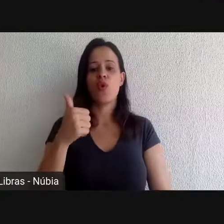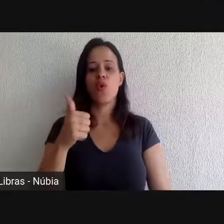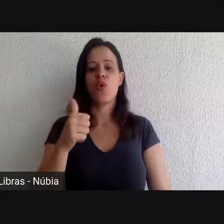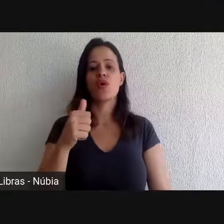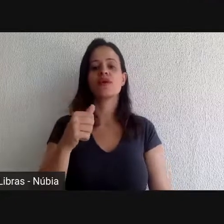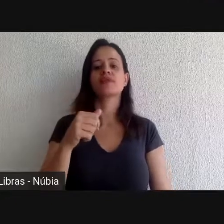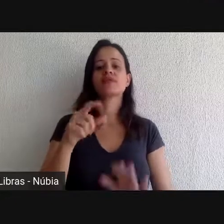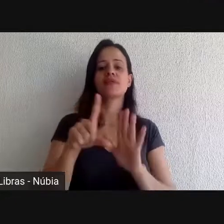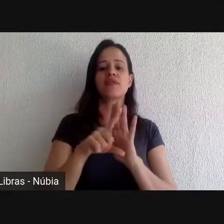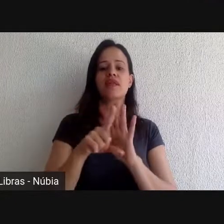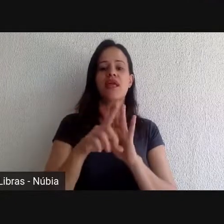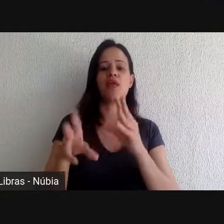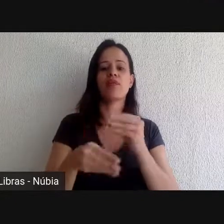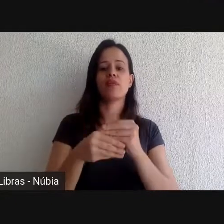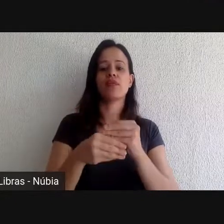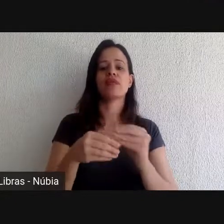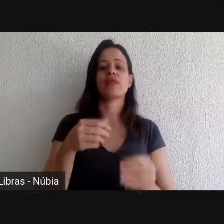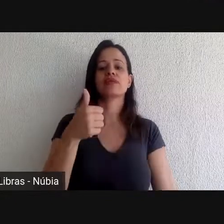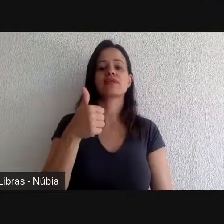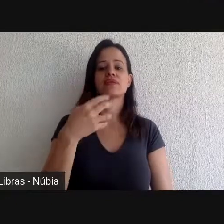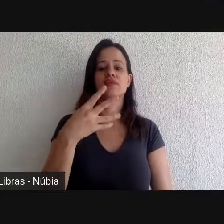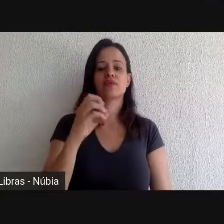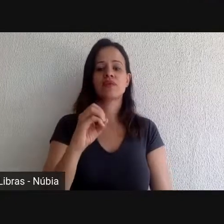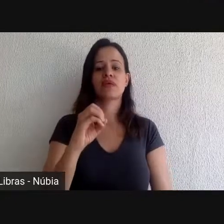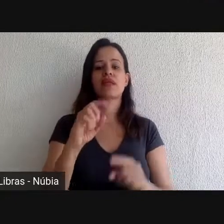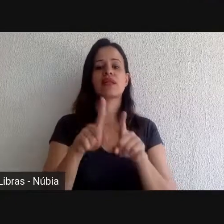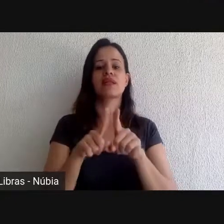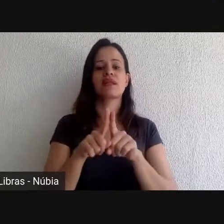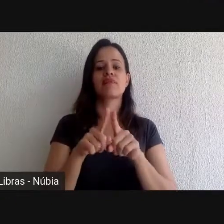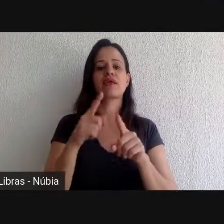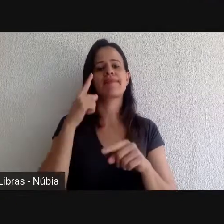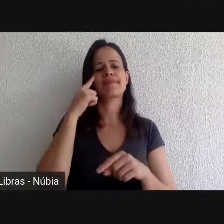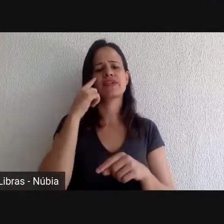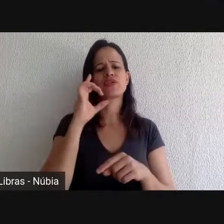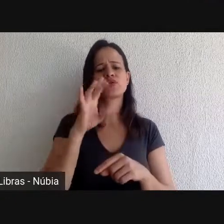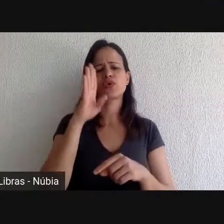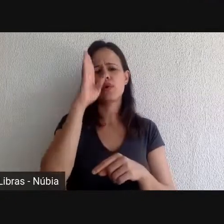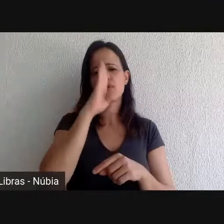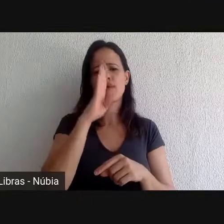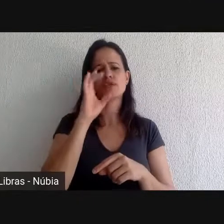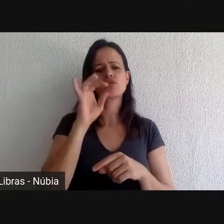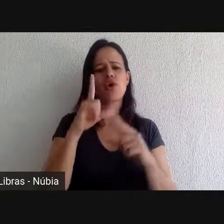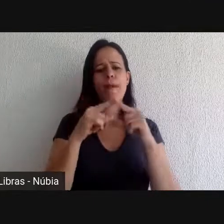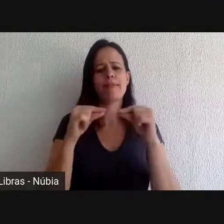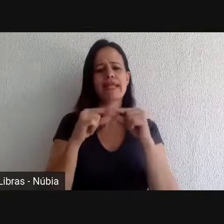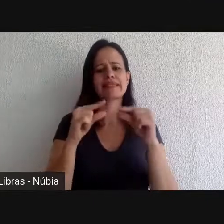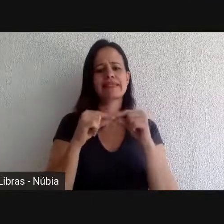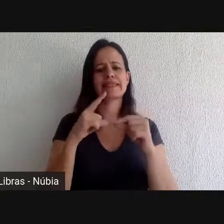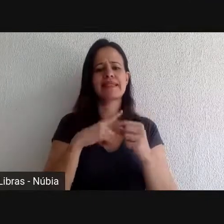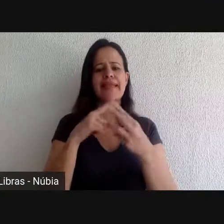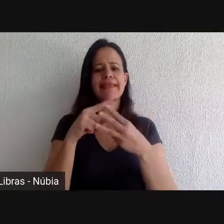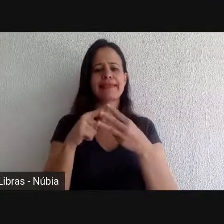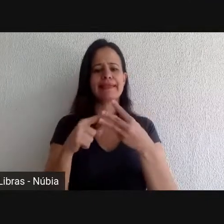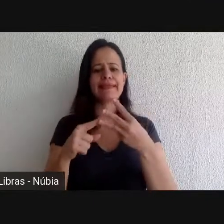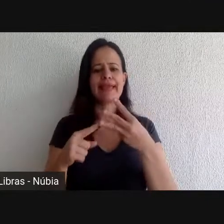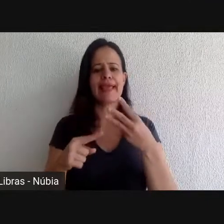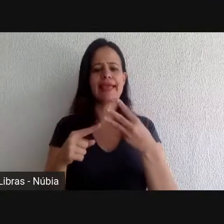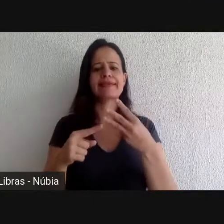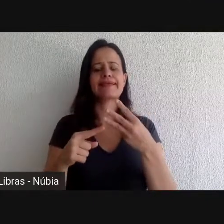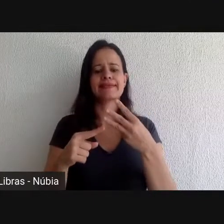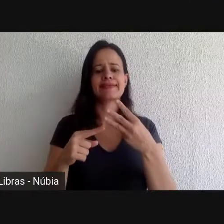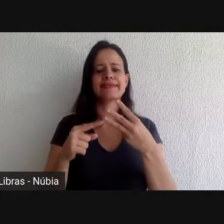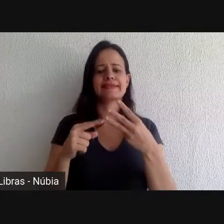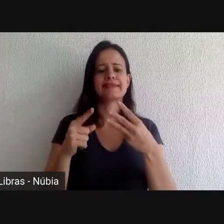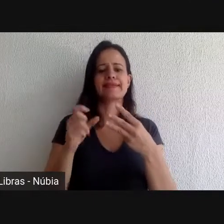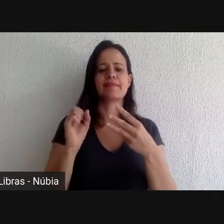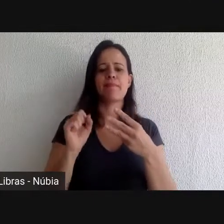140. Outras propostas vinham no sentido é só o Brasil que tem 3 licenças, licença prévia de instalação e operação,